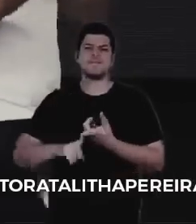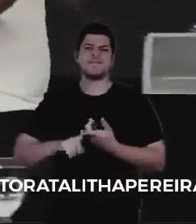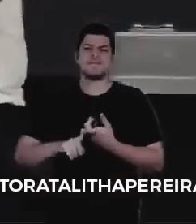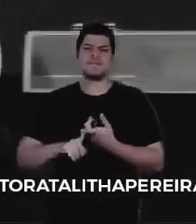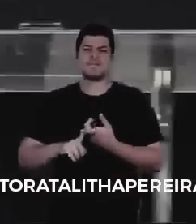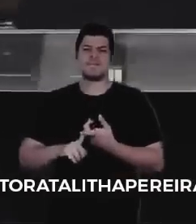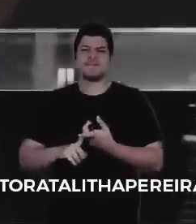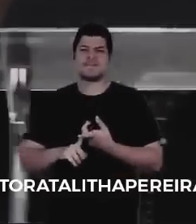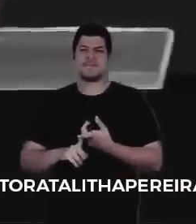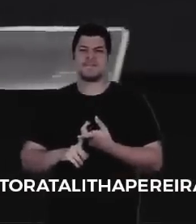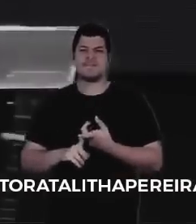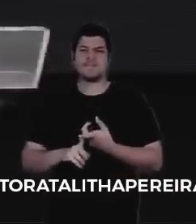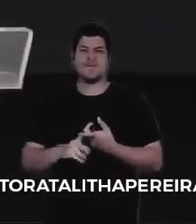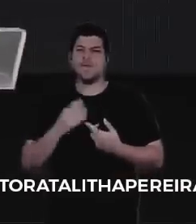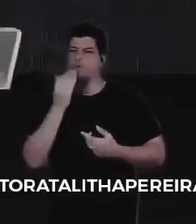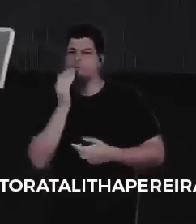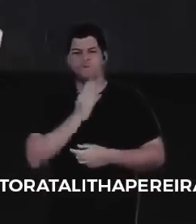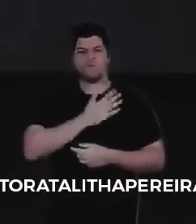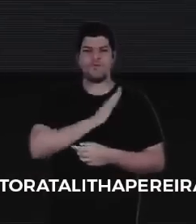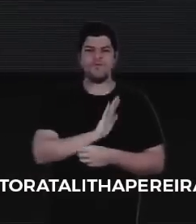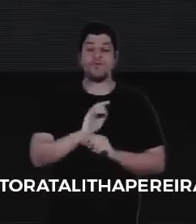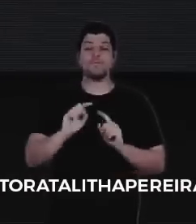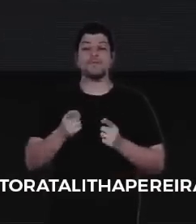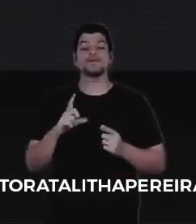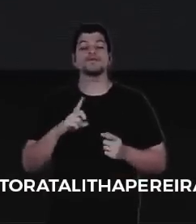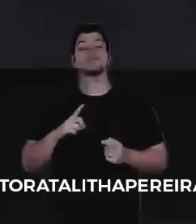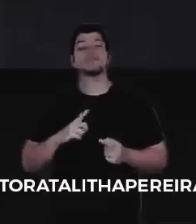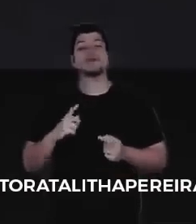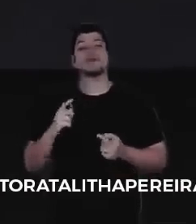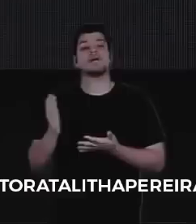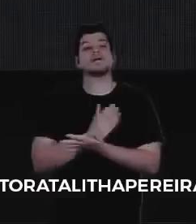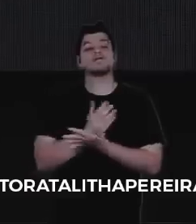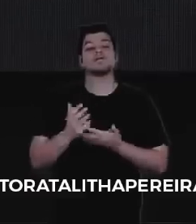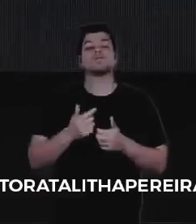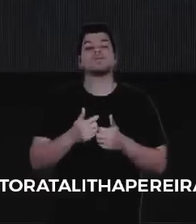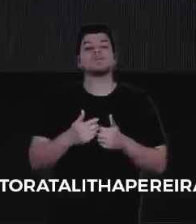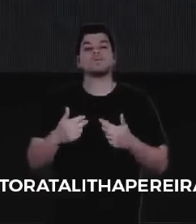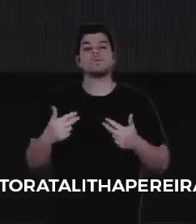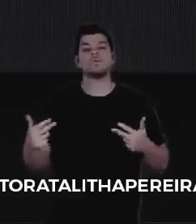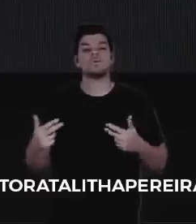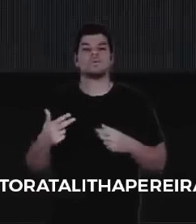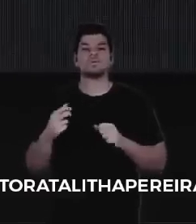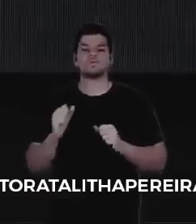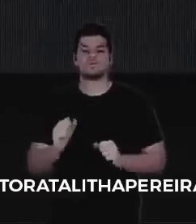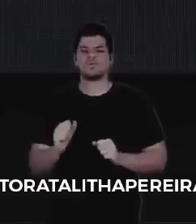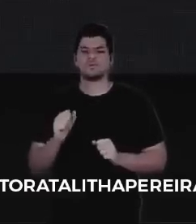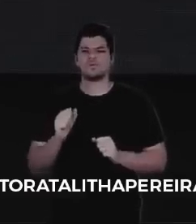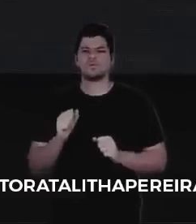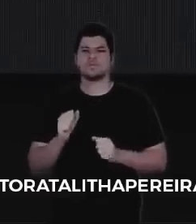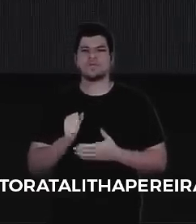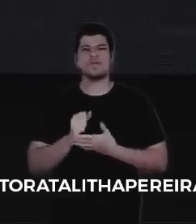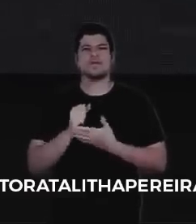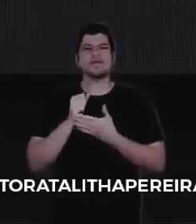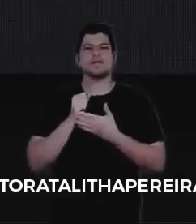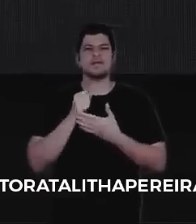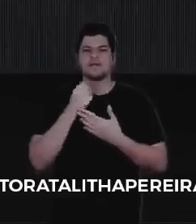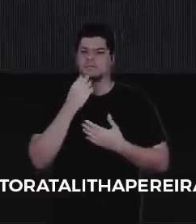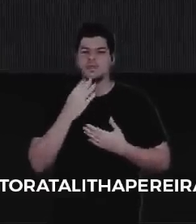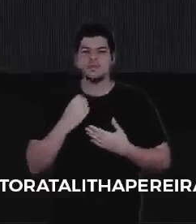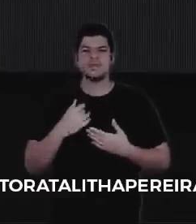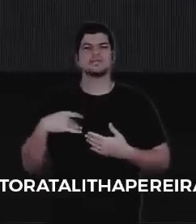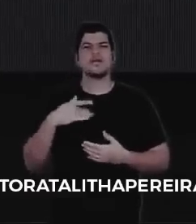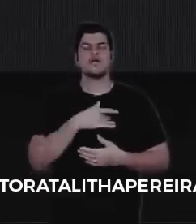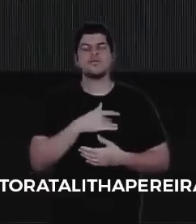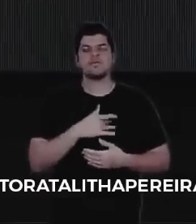Porque às vezes não entende que tem coisas que podem estar fazendo bem, a pessoa quer trocar, ou tem coisas